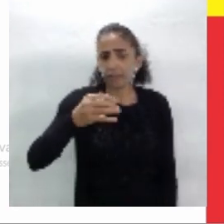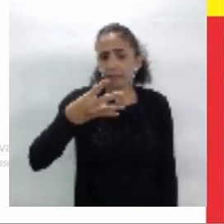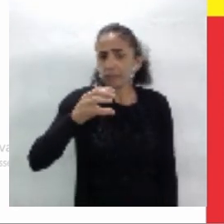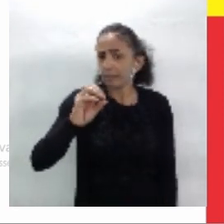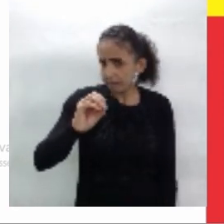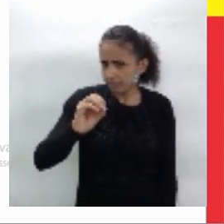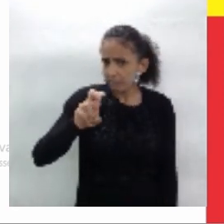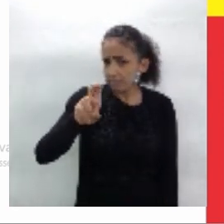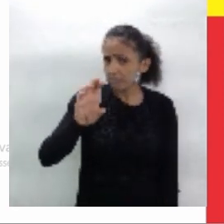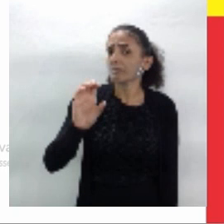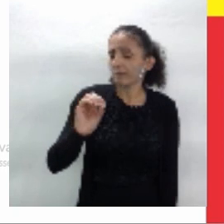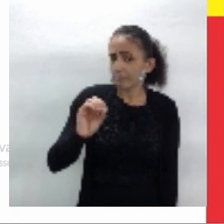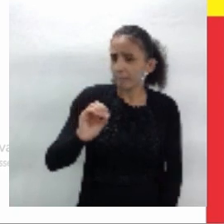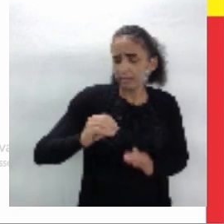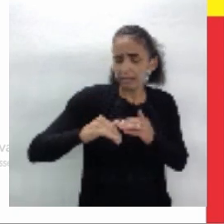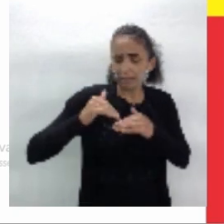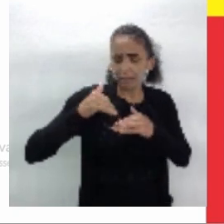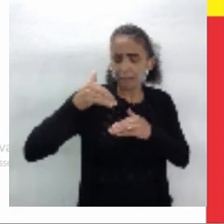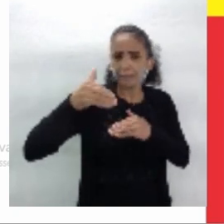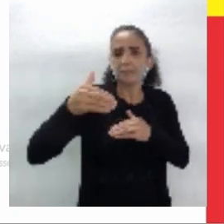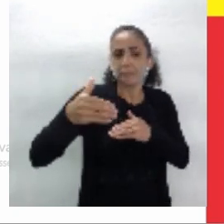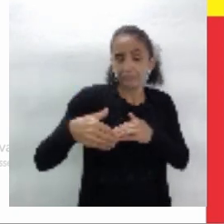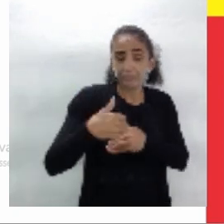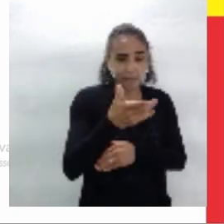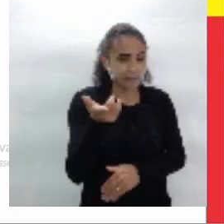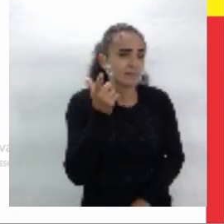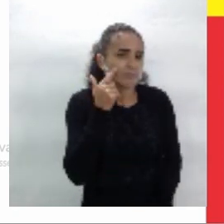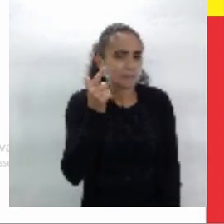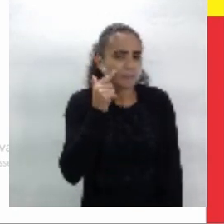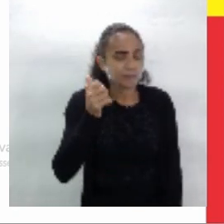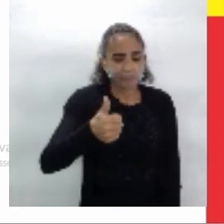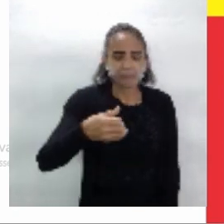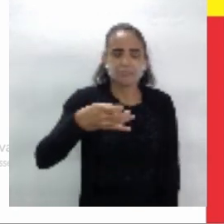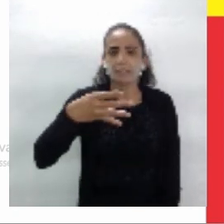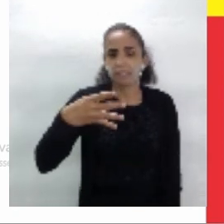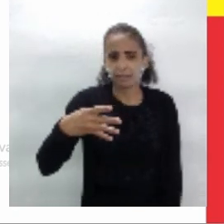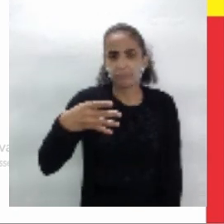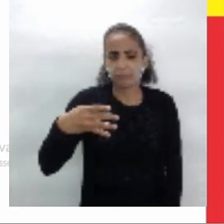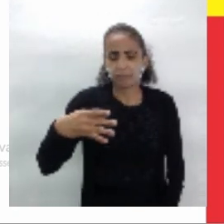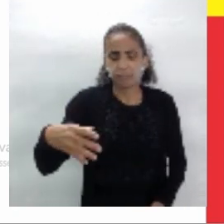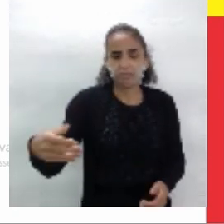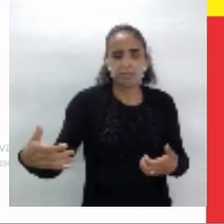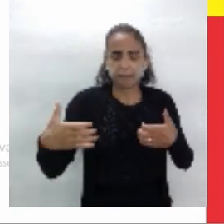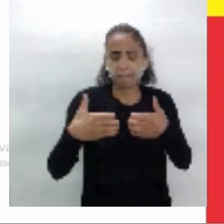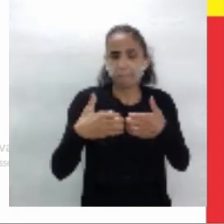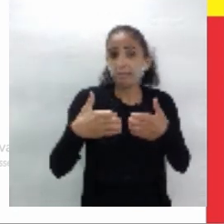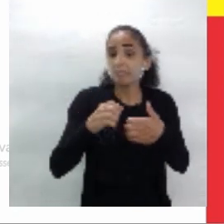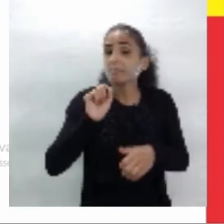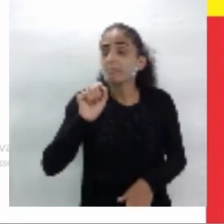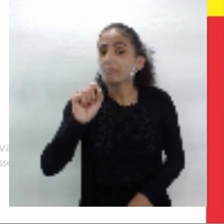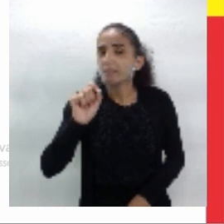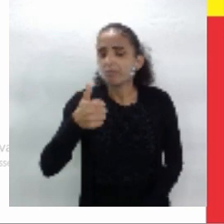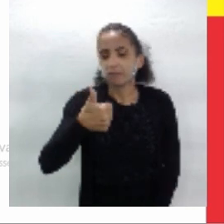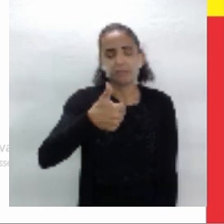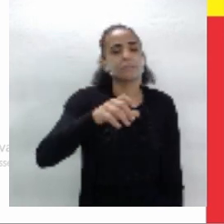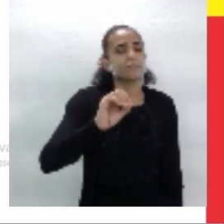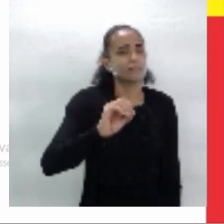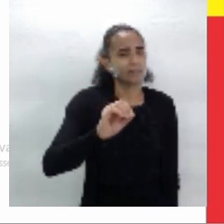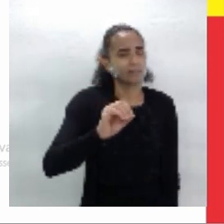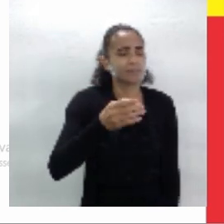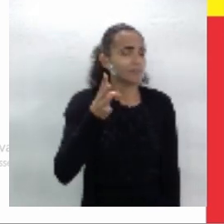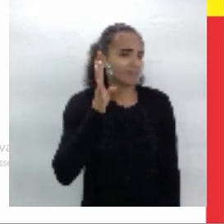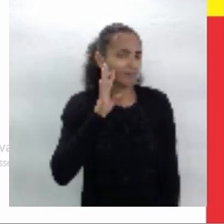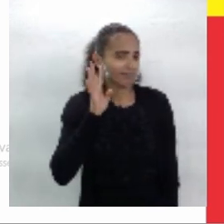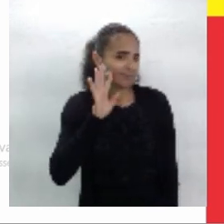40, 50 e assim vai. Então, você vê que o 14 é mais perto de 10. Massa.